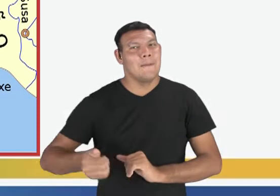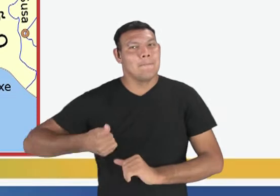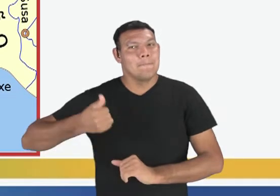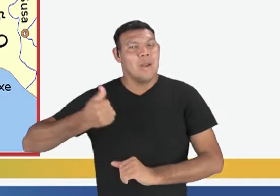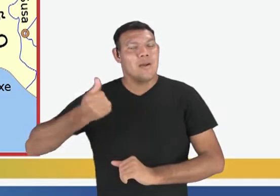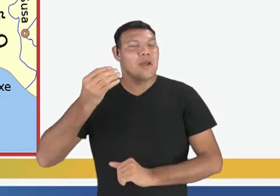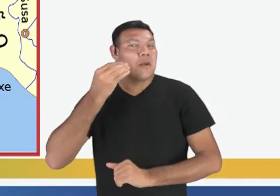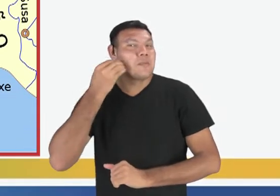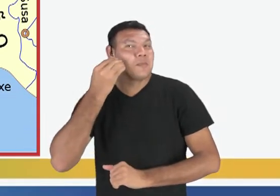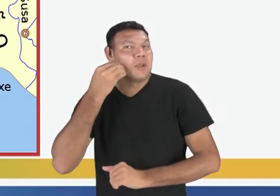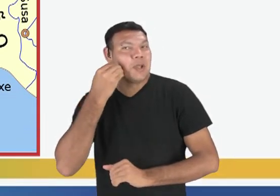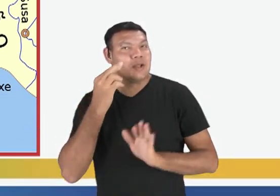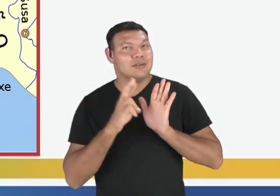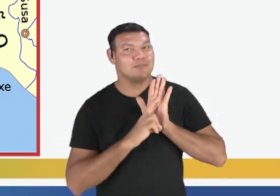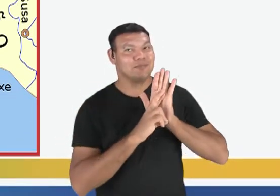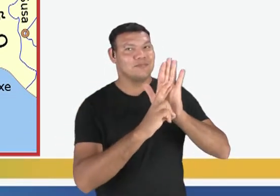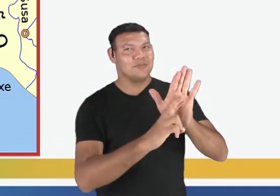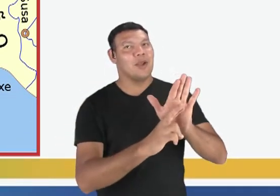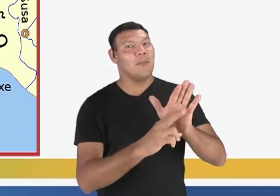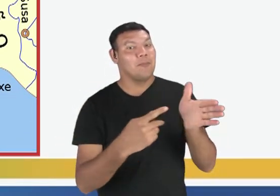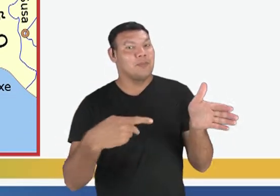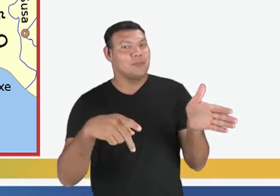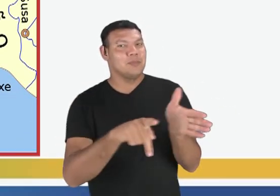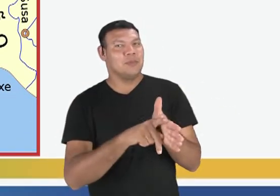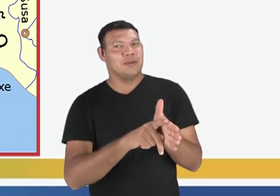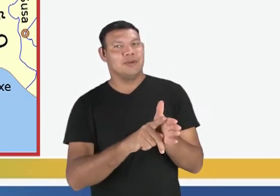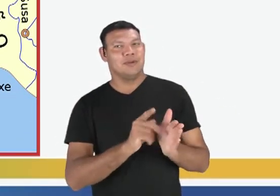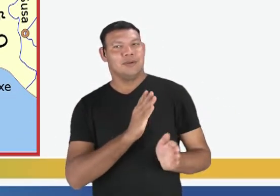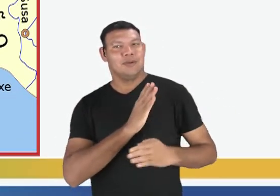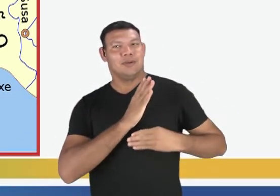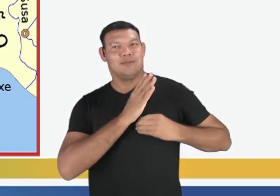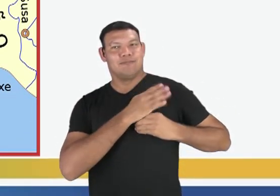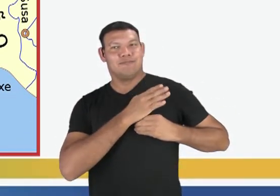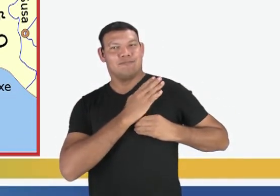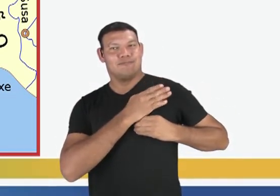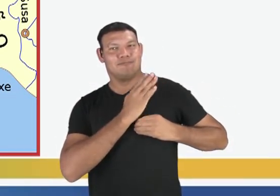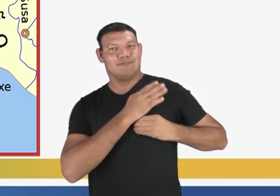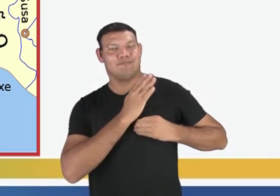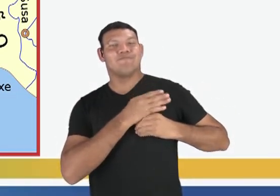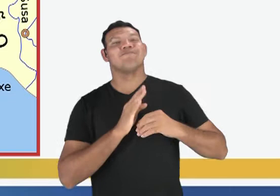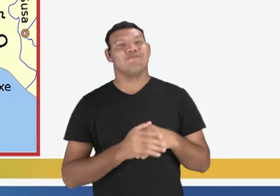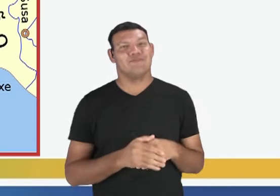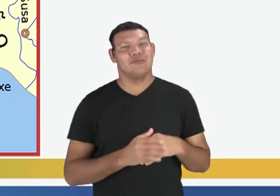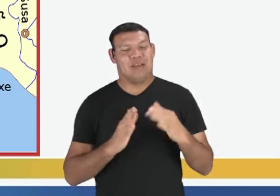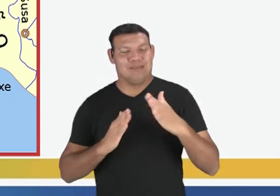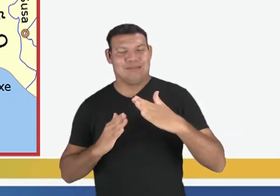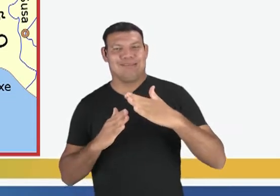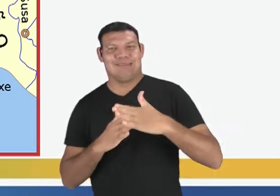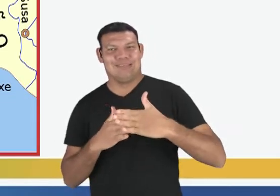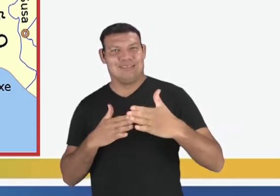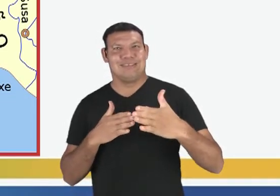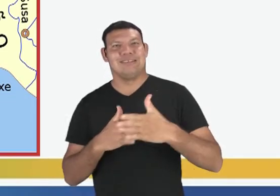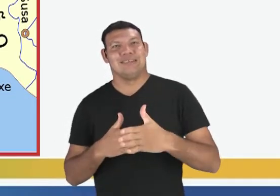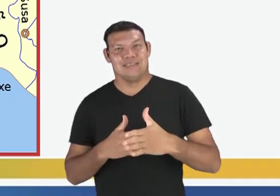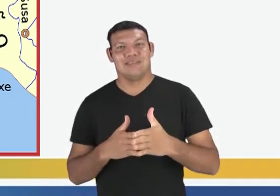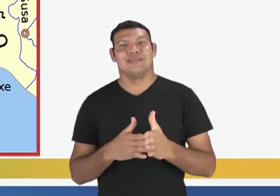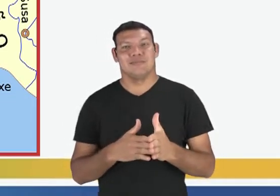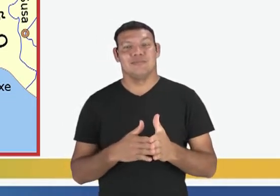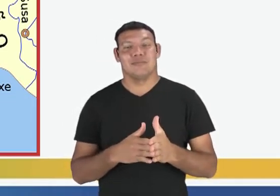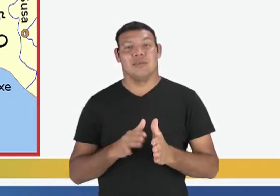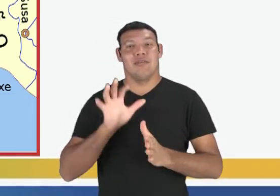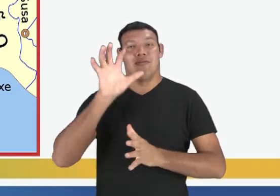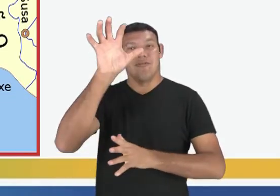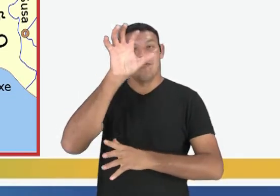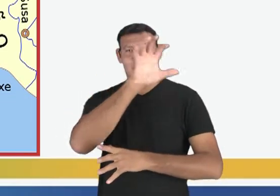representar o mundo foi babilônica, mas sua concepção de mundo era limitada à região entre os rios